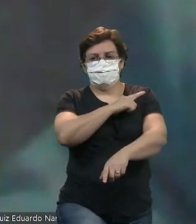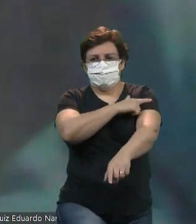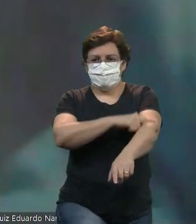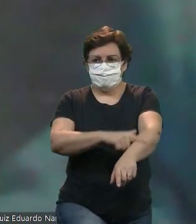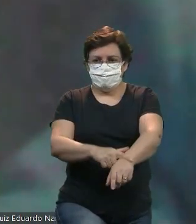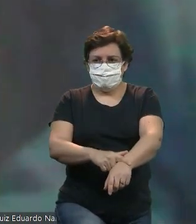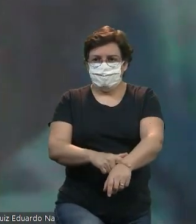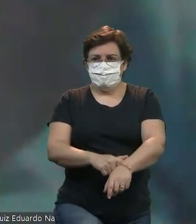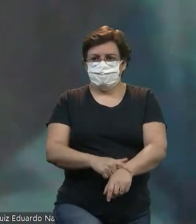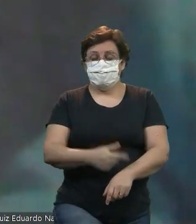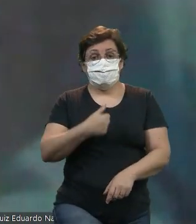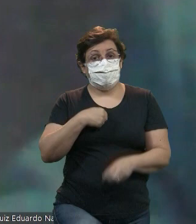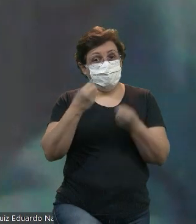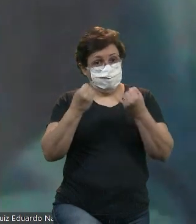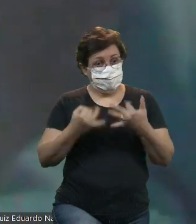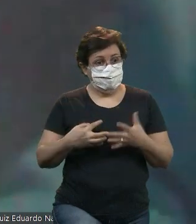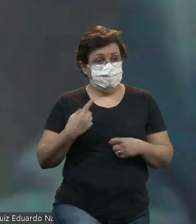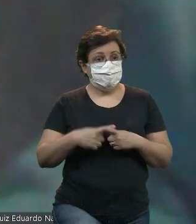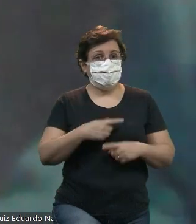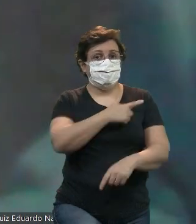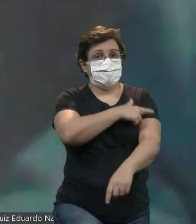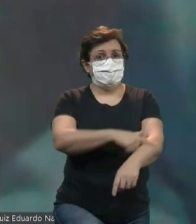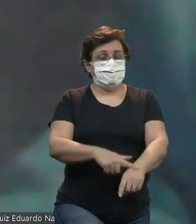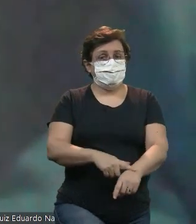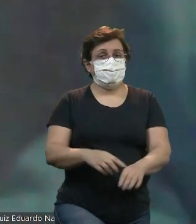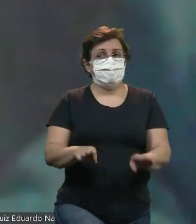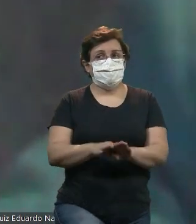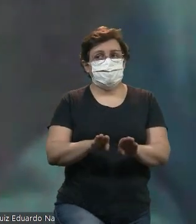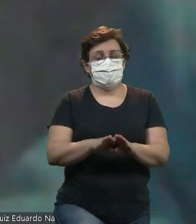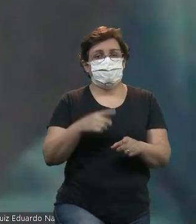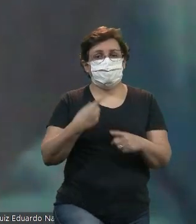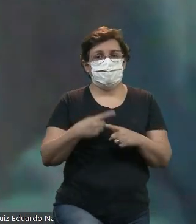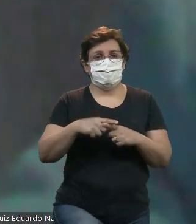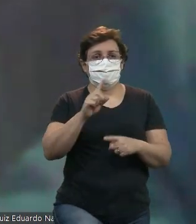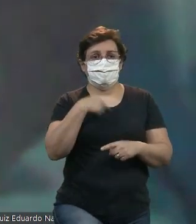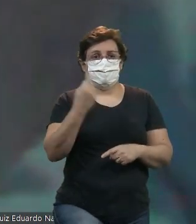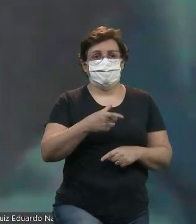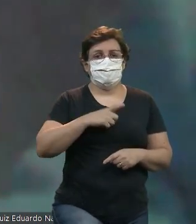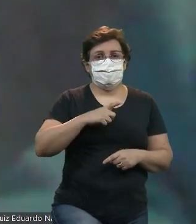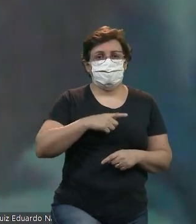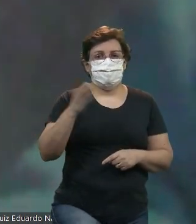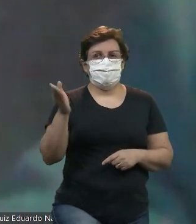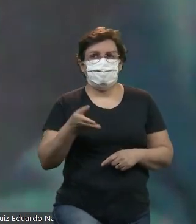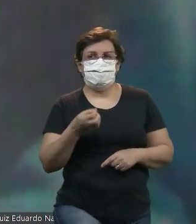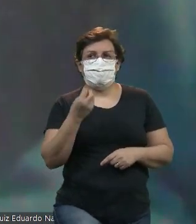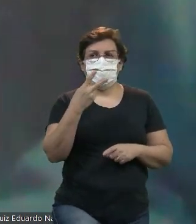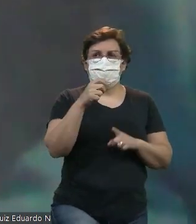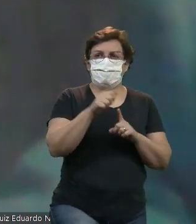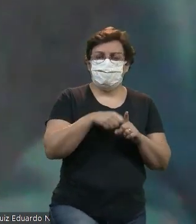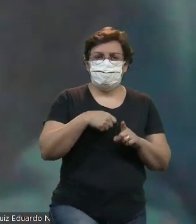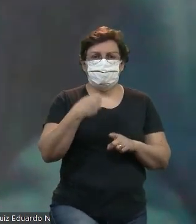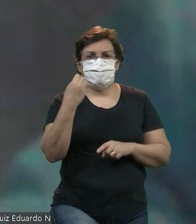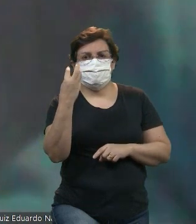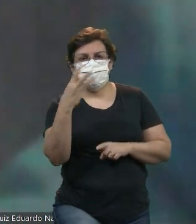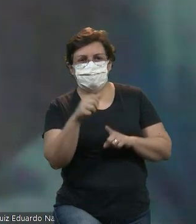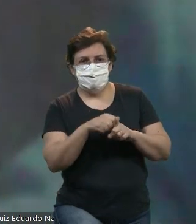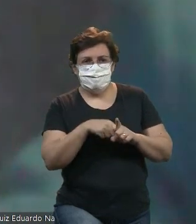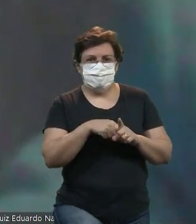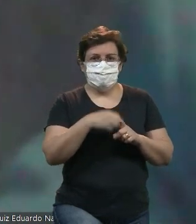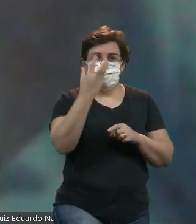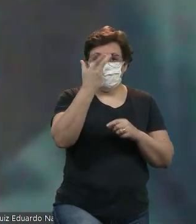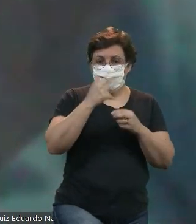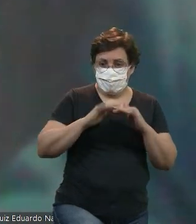educação. E eu explico por que educação. Nós temos já há 2, quase 3 meses as